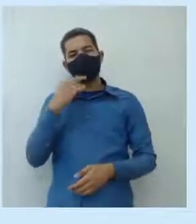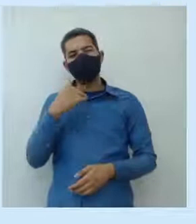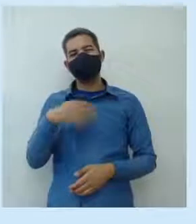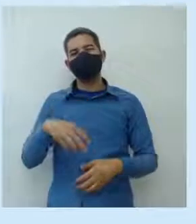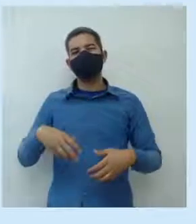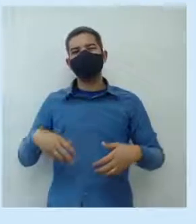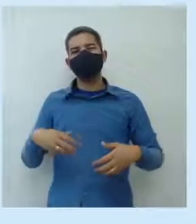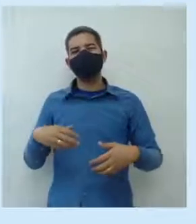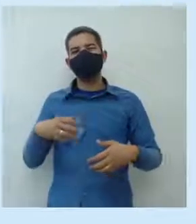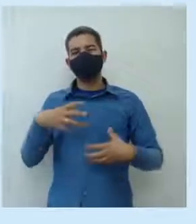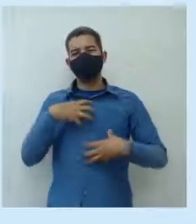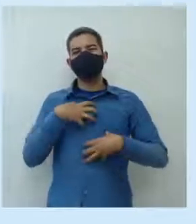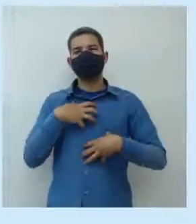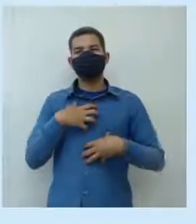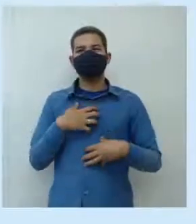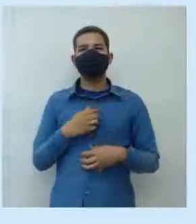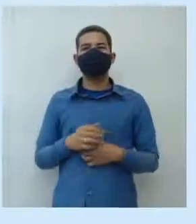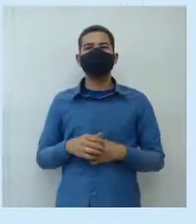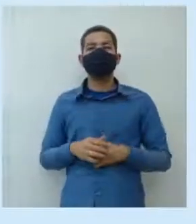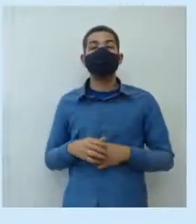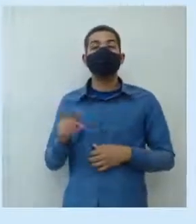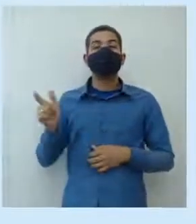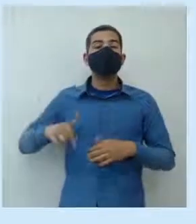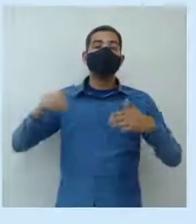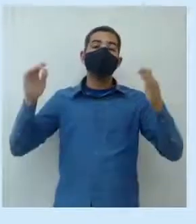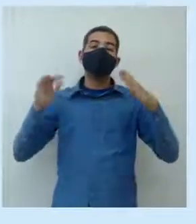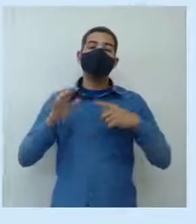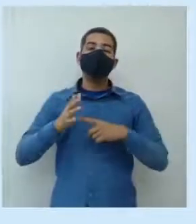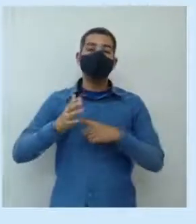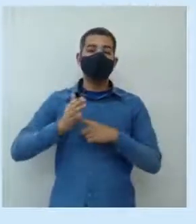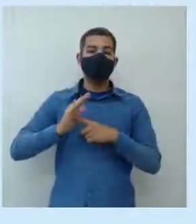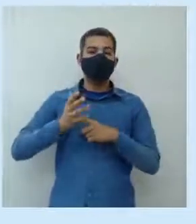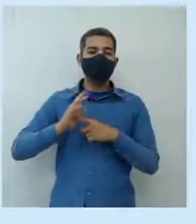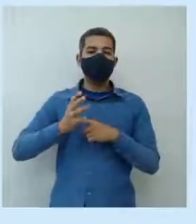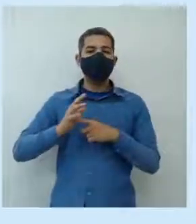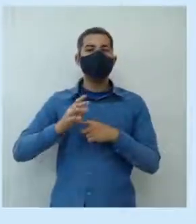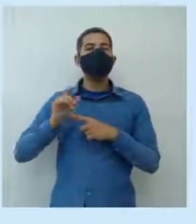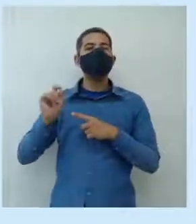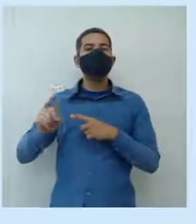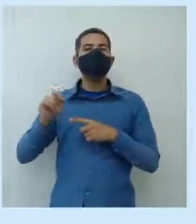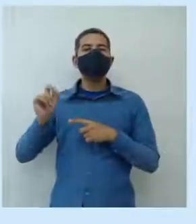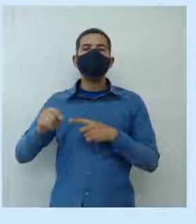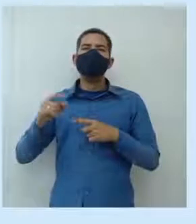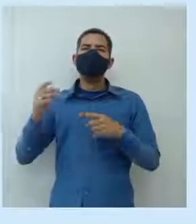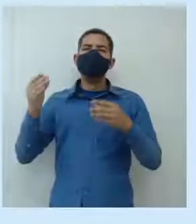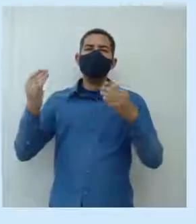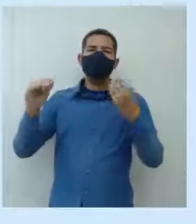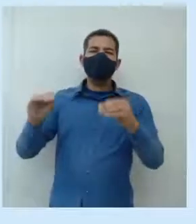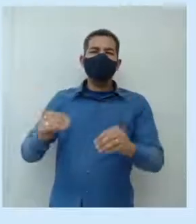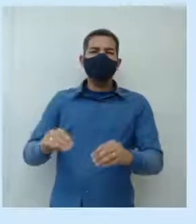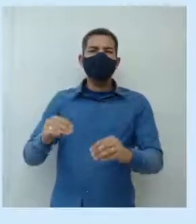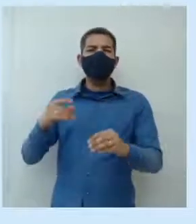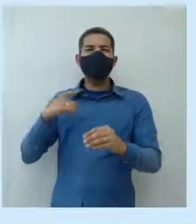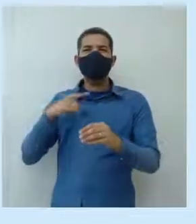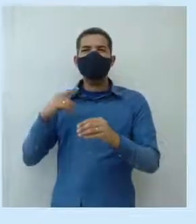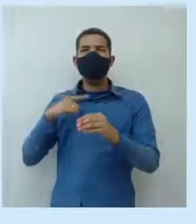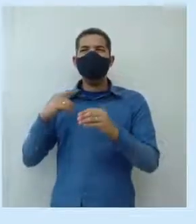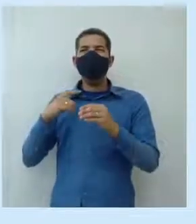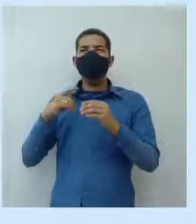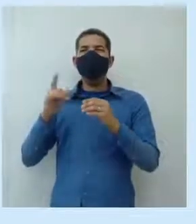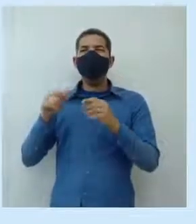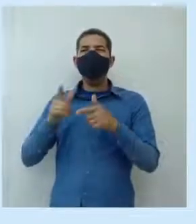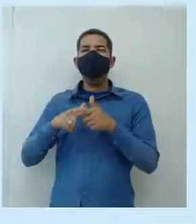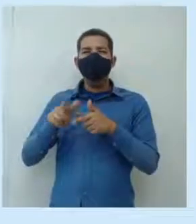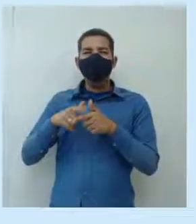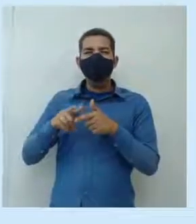posteriormente. As máquinas, né, é justamente essa inserção desse maquinário. E daí como problema a gente vai ter